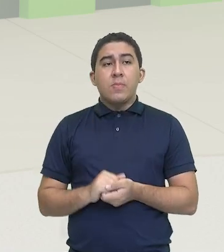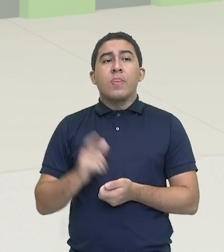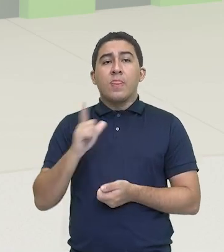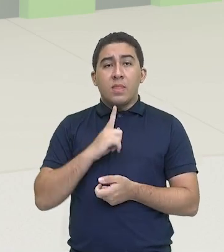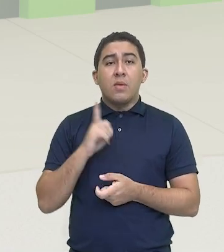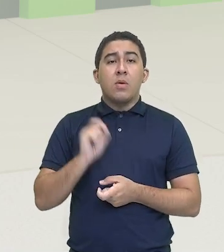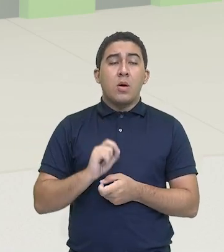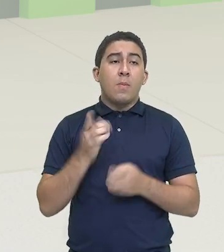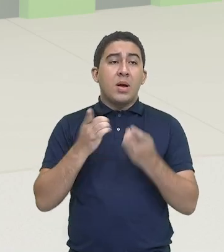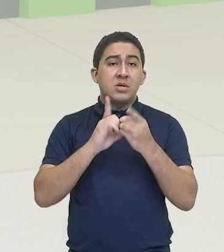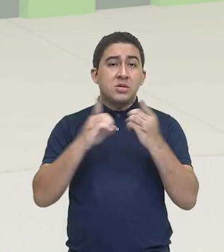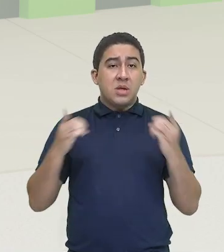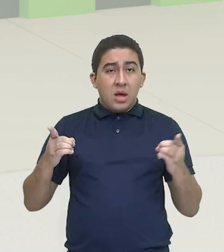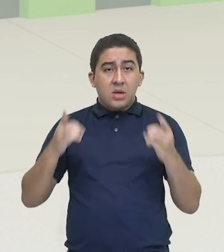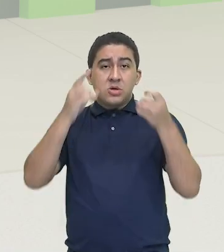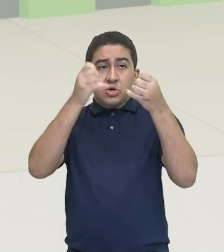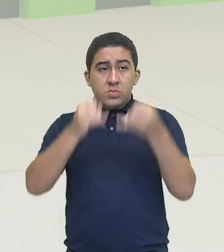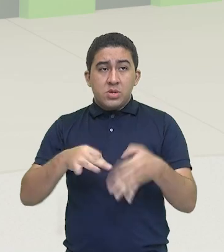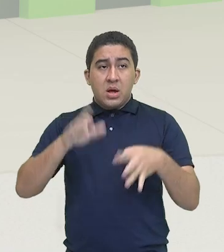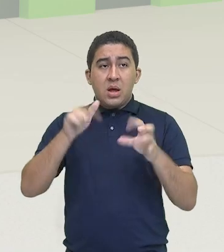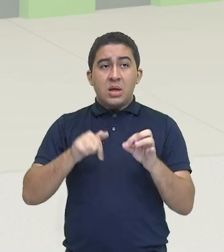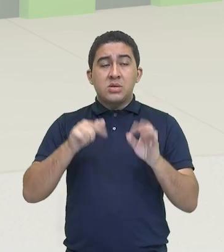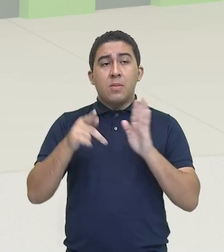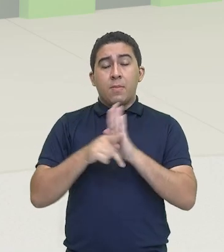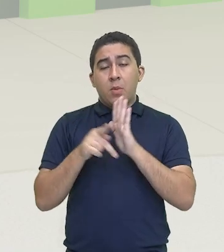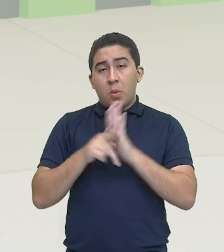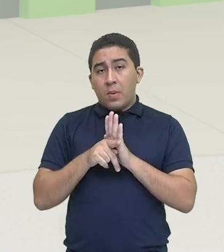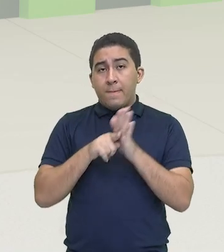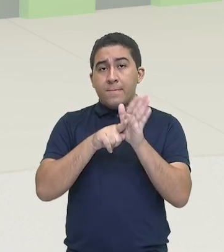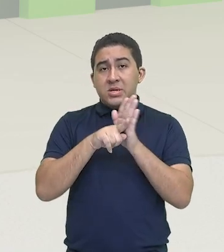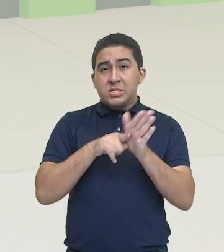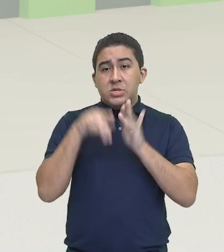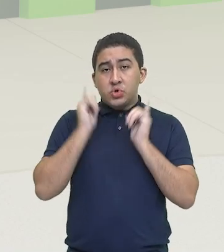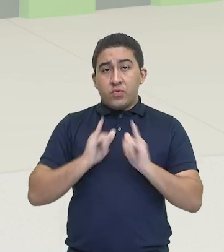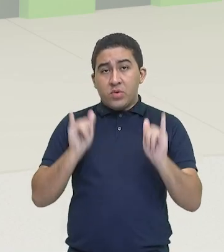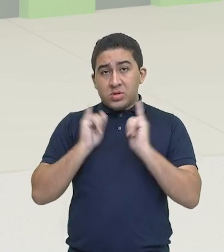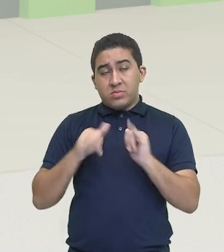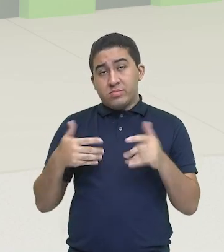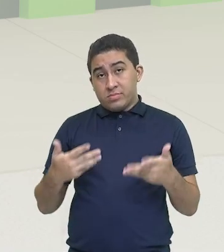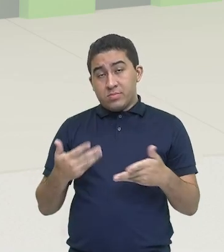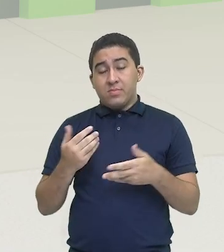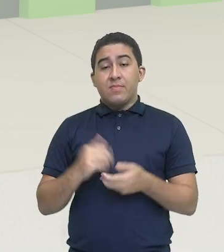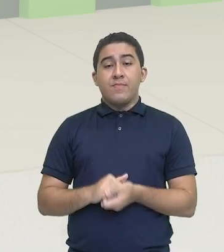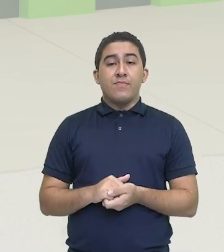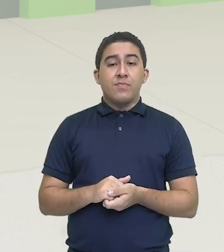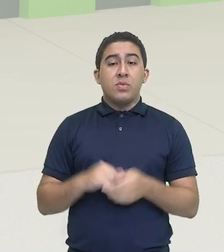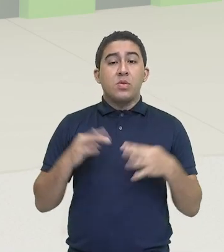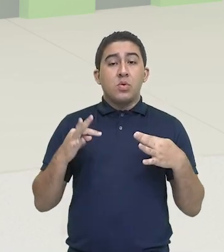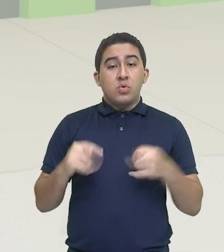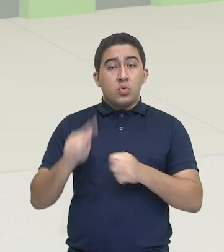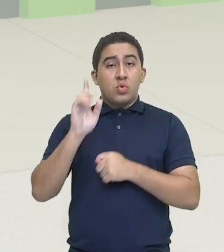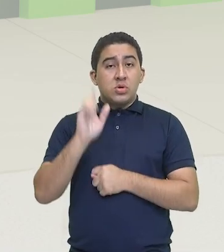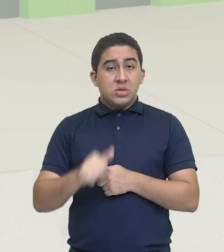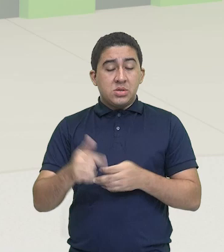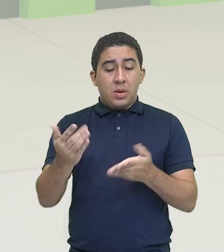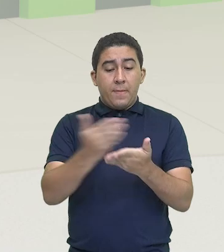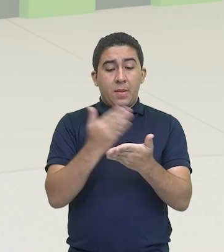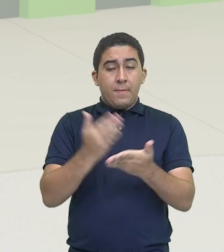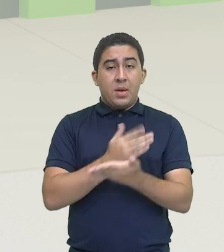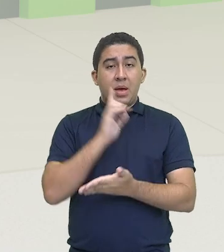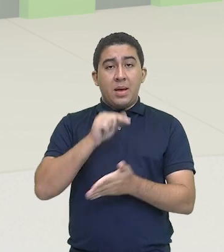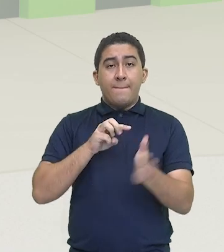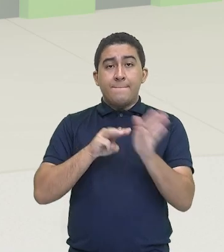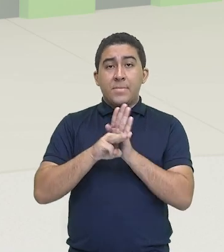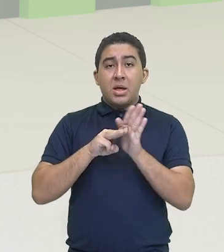mais didática esses resultados da pesquisa. Pois é, todos esses são métodos